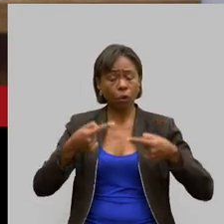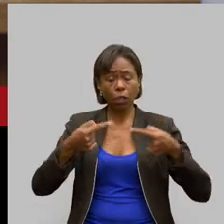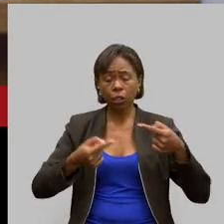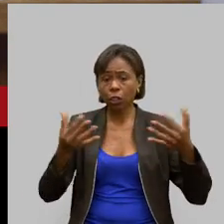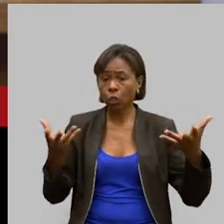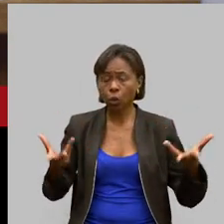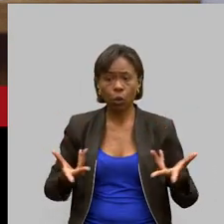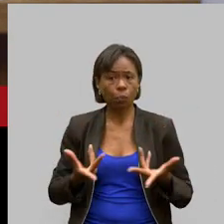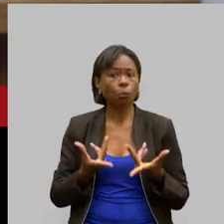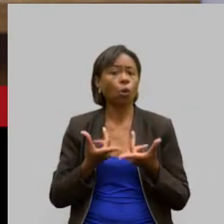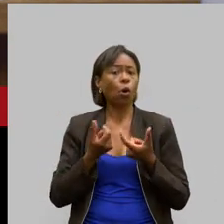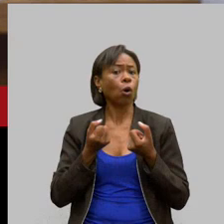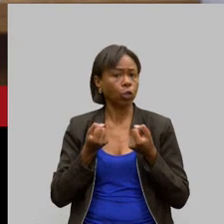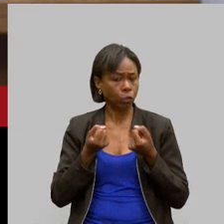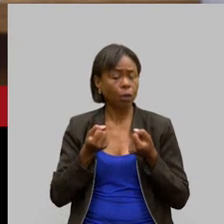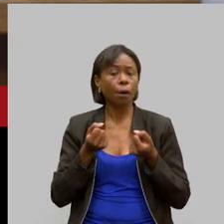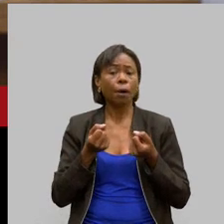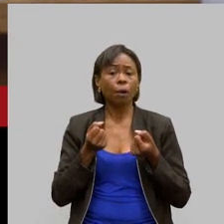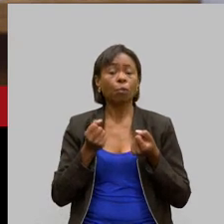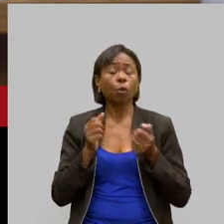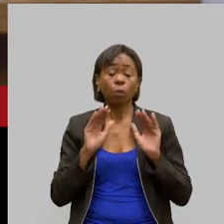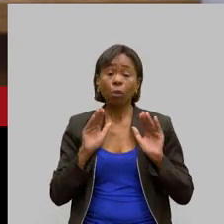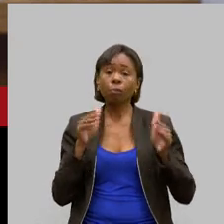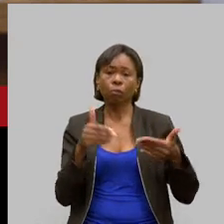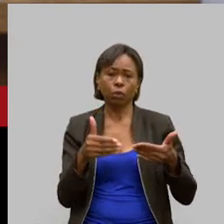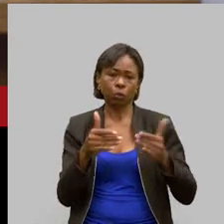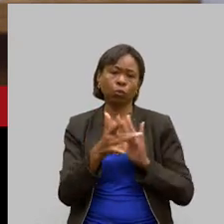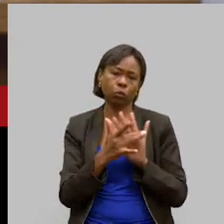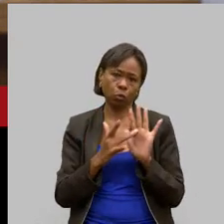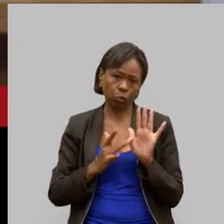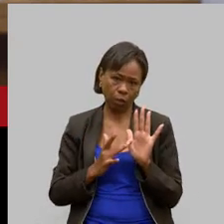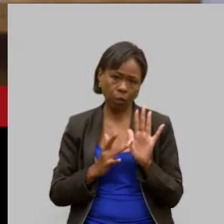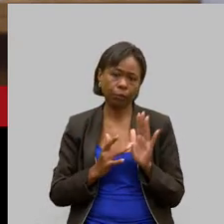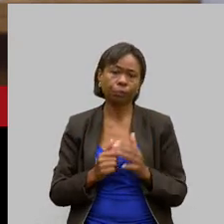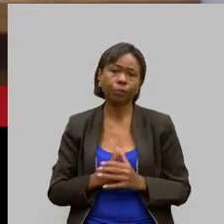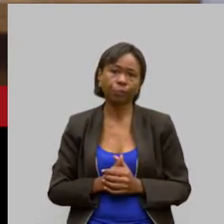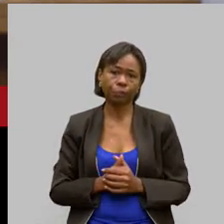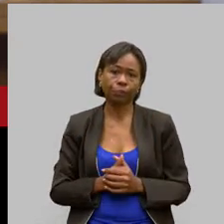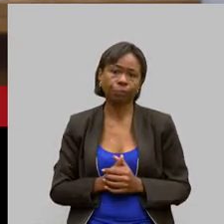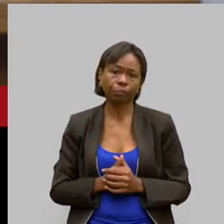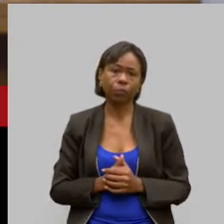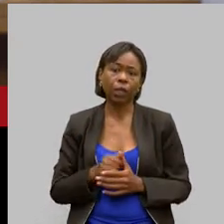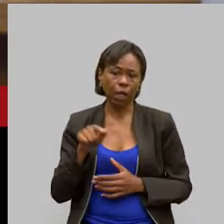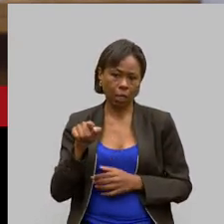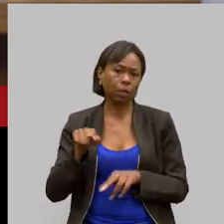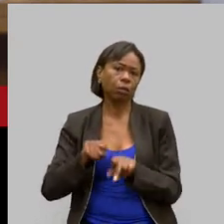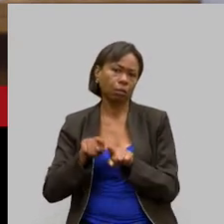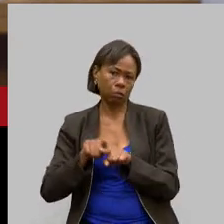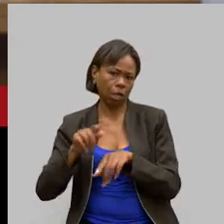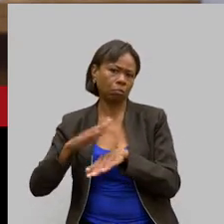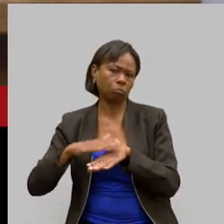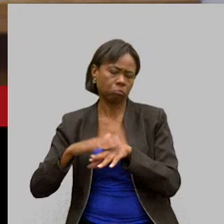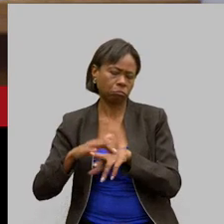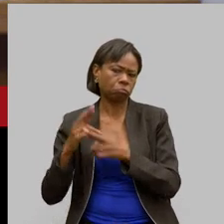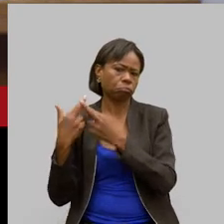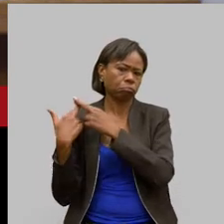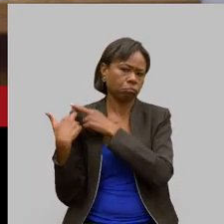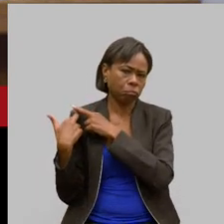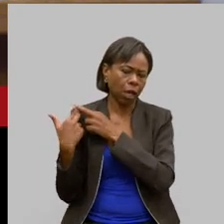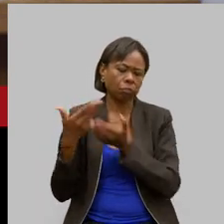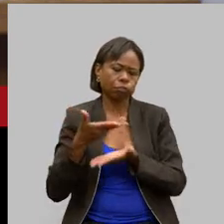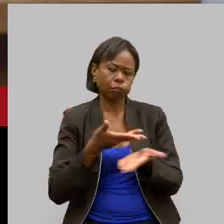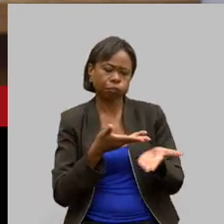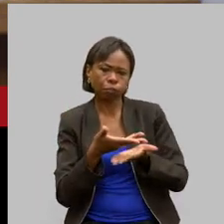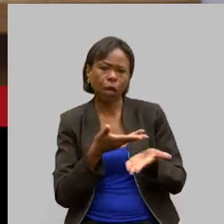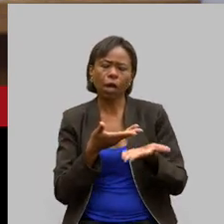políticas na verdade das pessoas com deficiência no estado eh também promovendo essa articulação comos diversos órgãos e associações